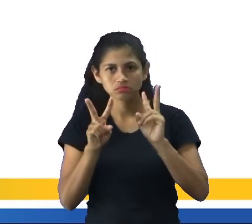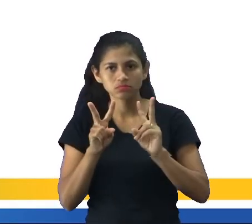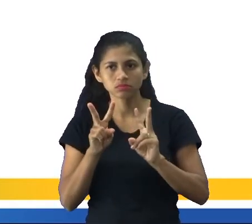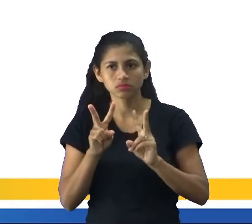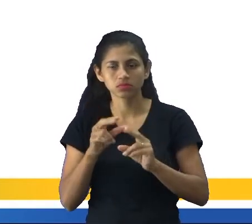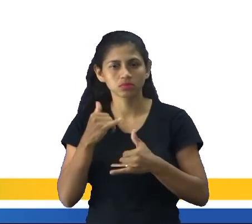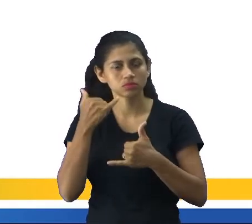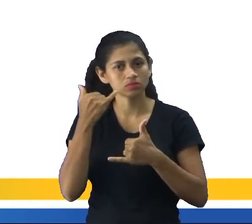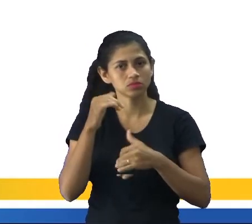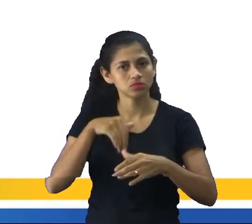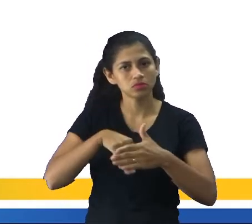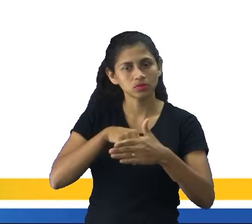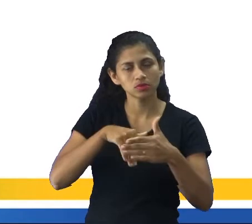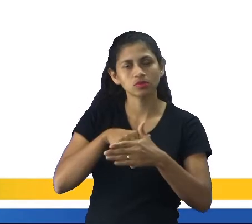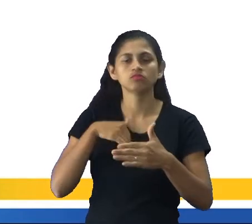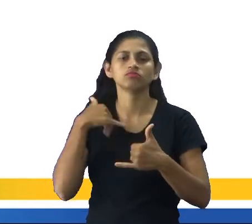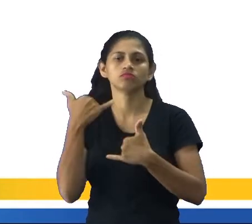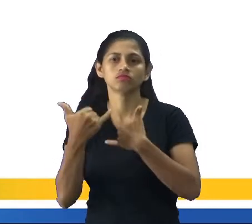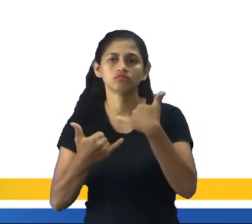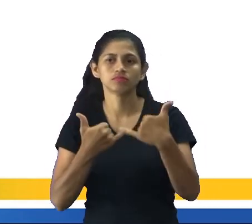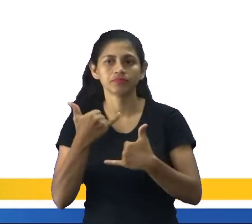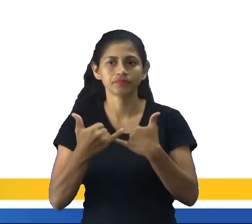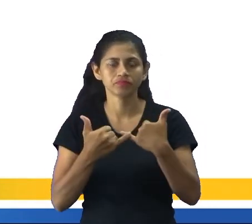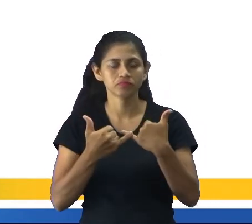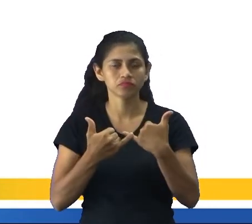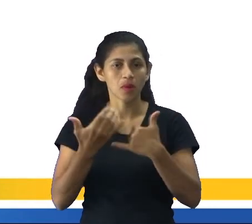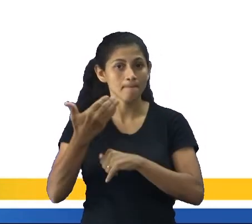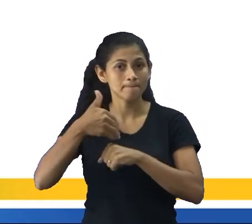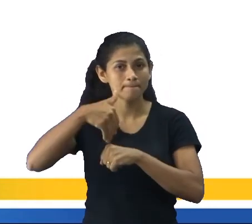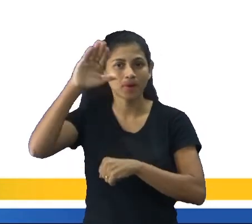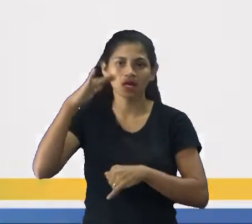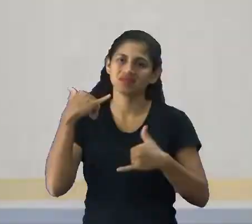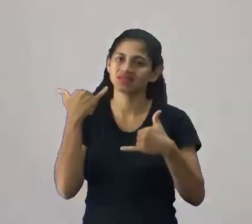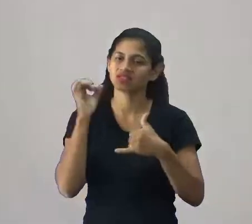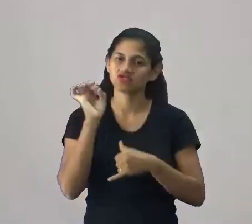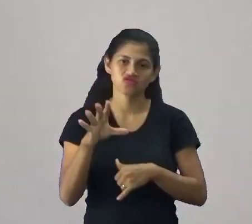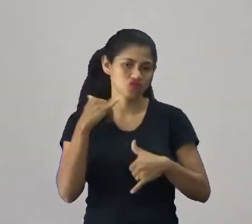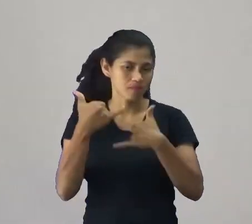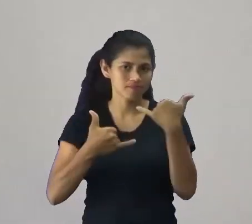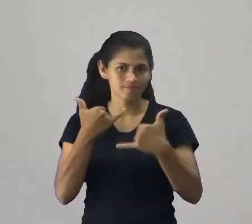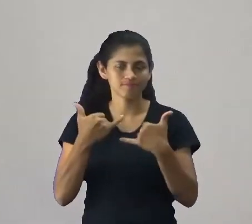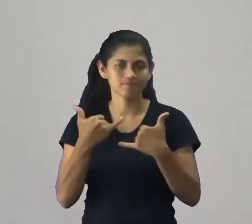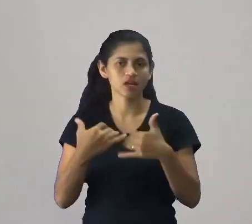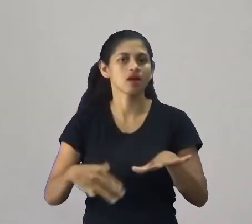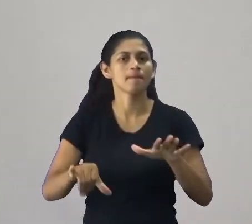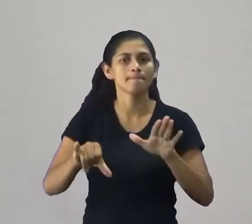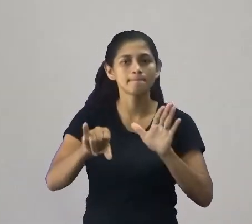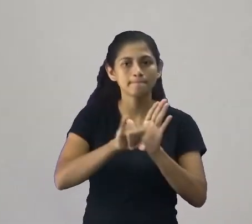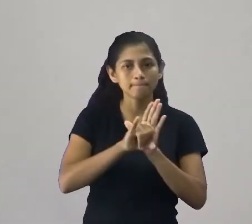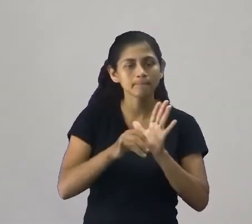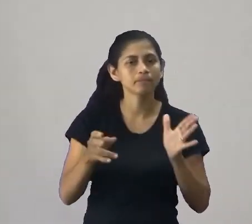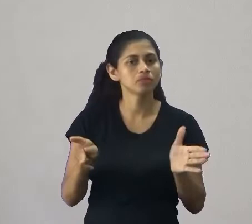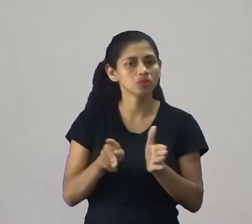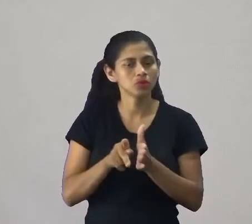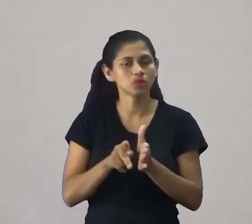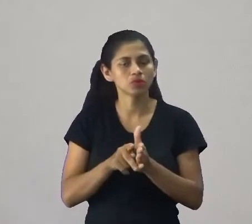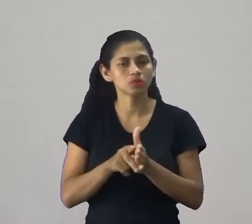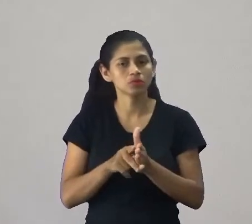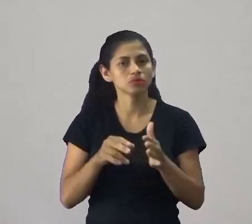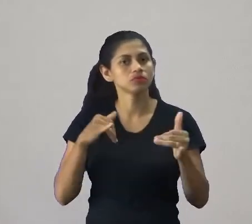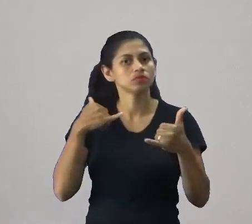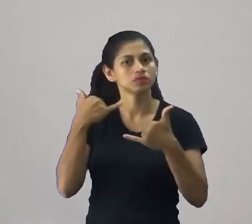jogos e brincadeiras são mais que práticas de diversão, são indicativos identitários. Por meio da brincadeira, a